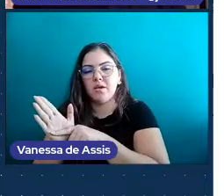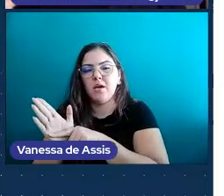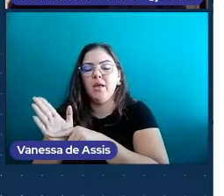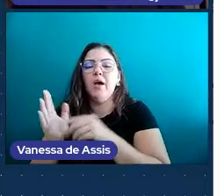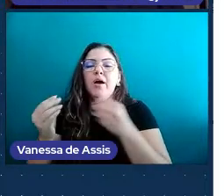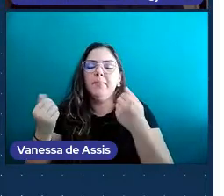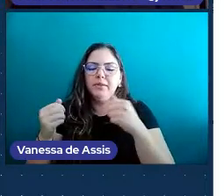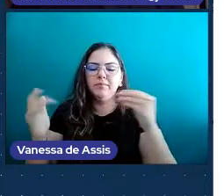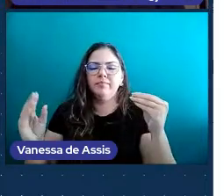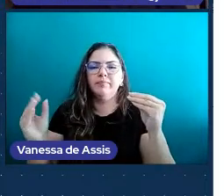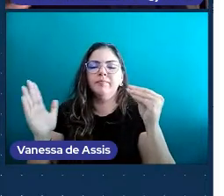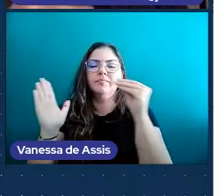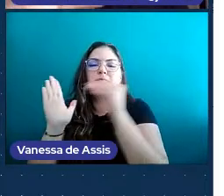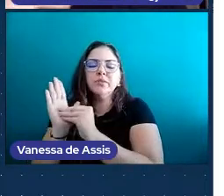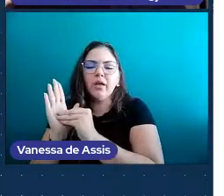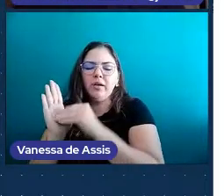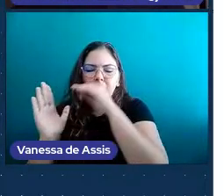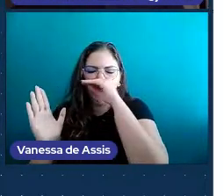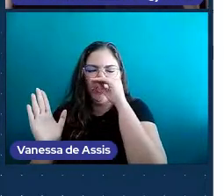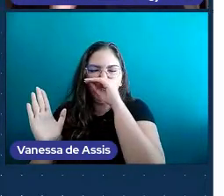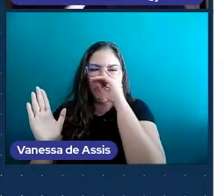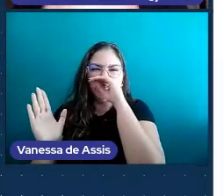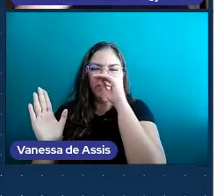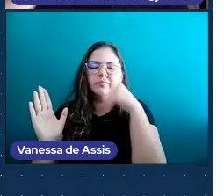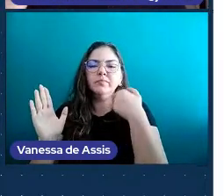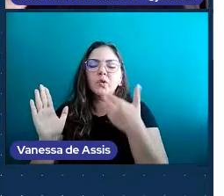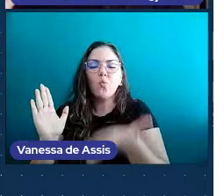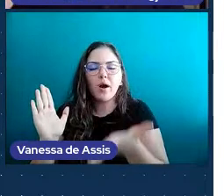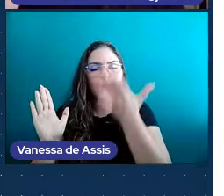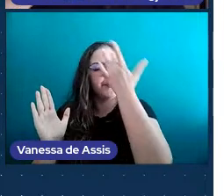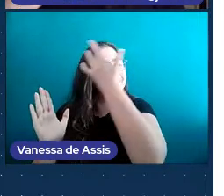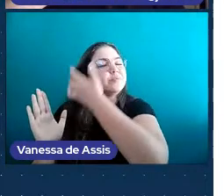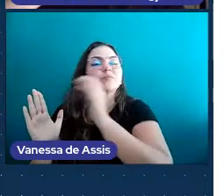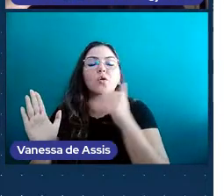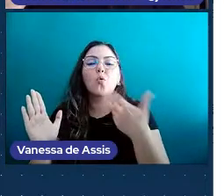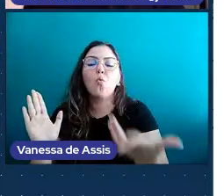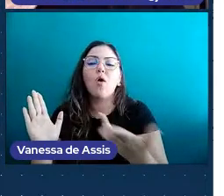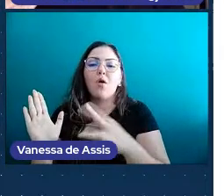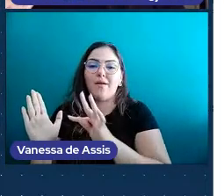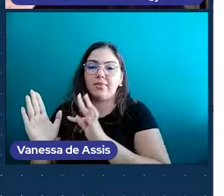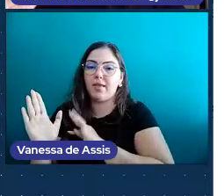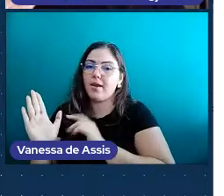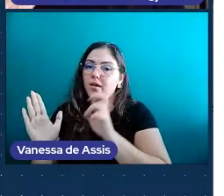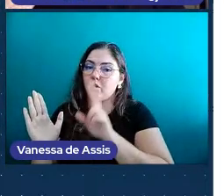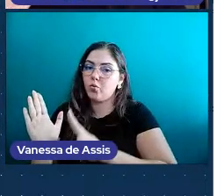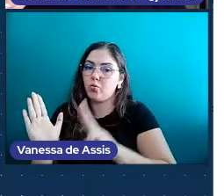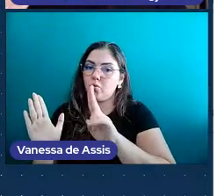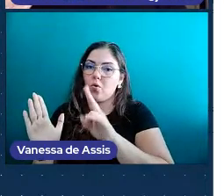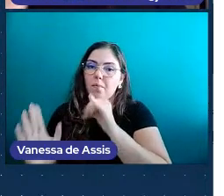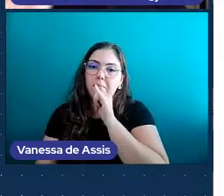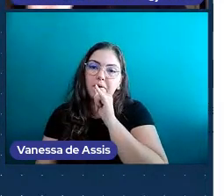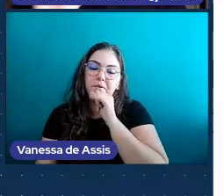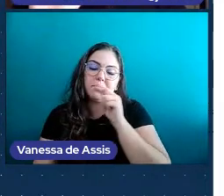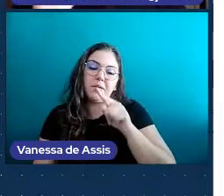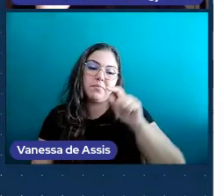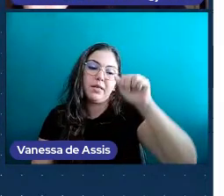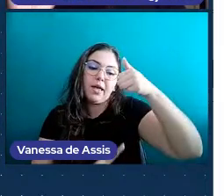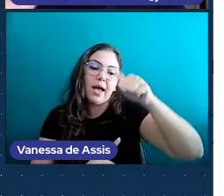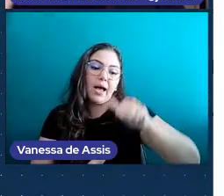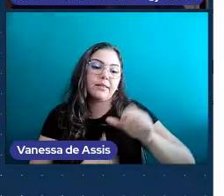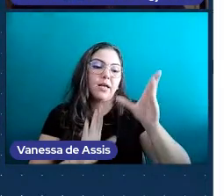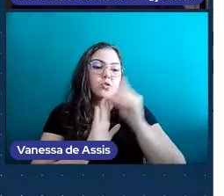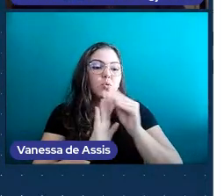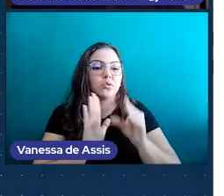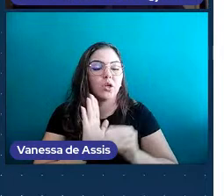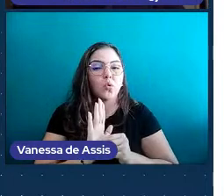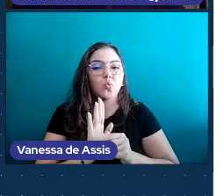utilizada, se é análise de conteúdo qualitativa de Bardan, fenomenológico, enfim, qualquer que seja, mas não só que coloque